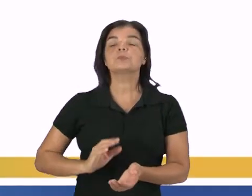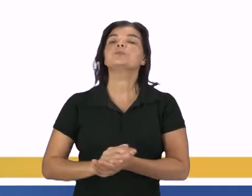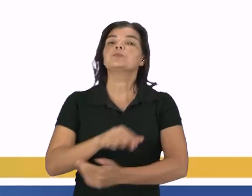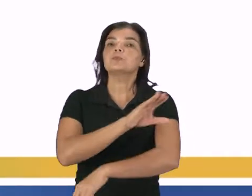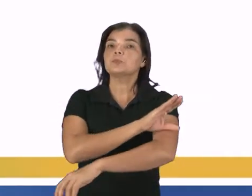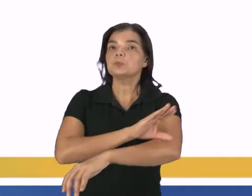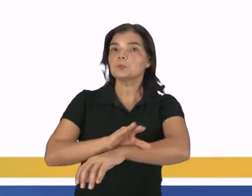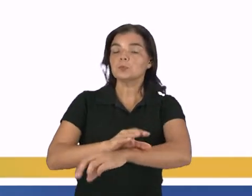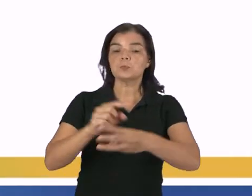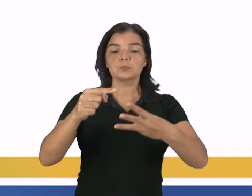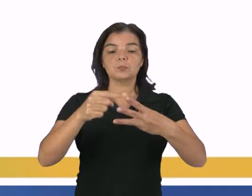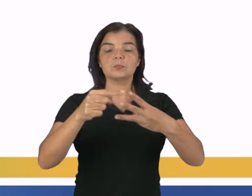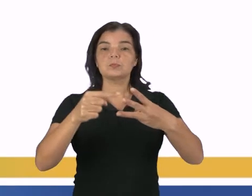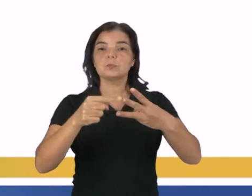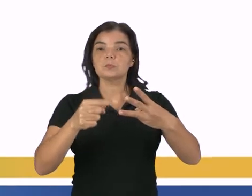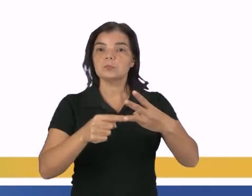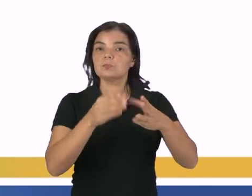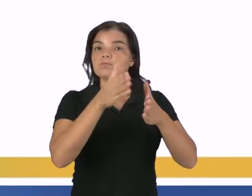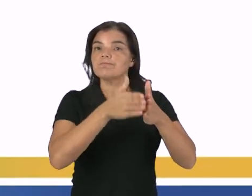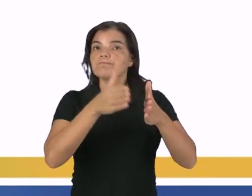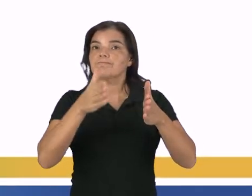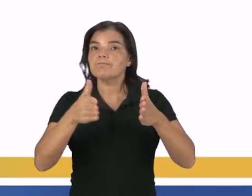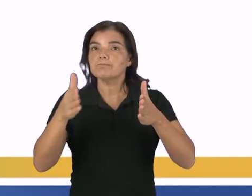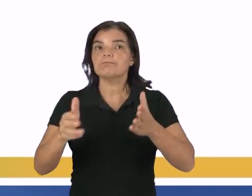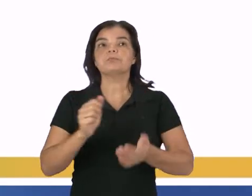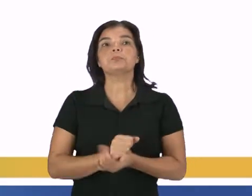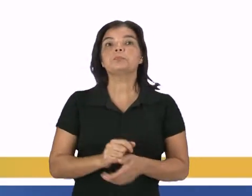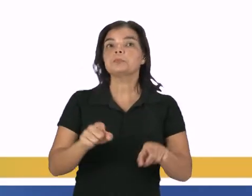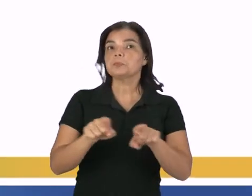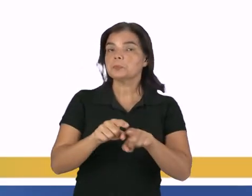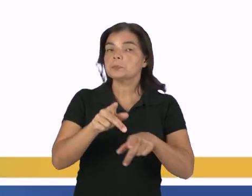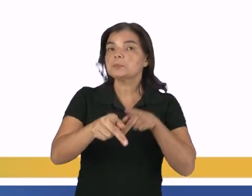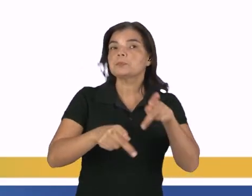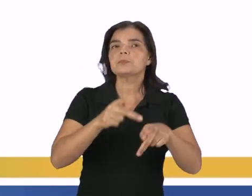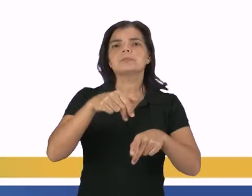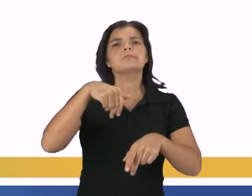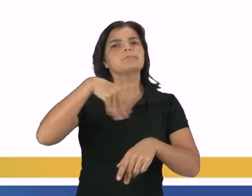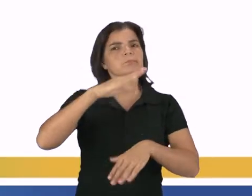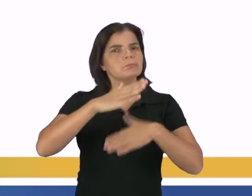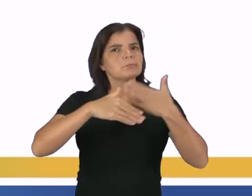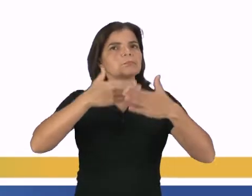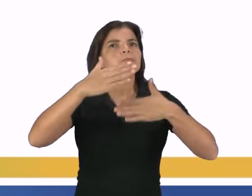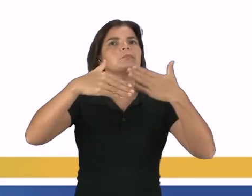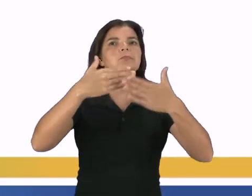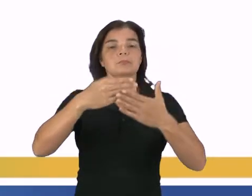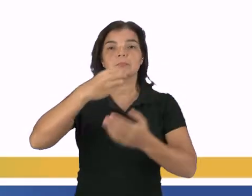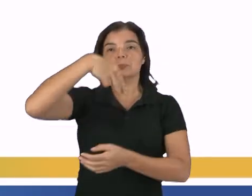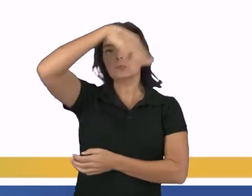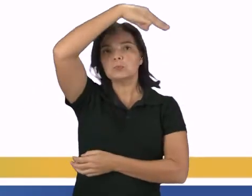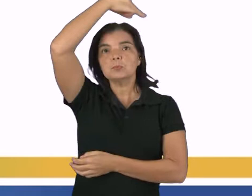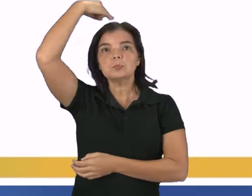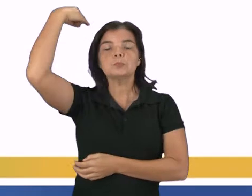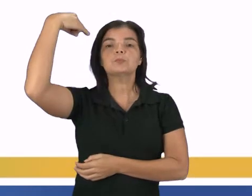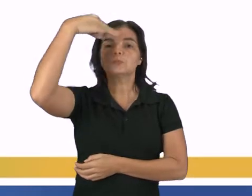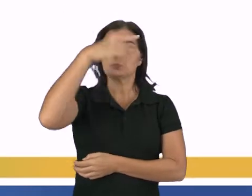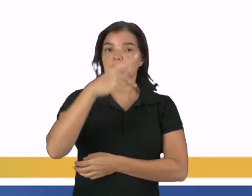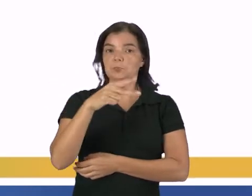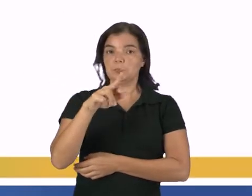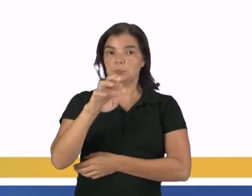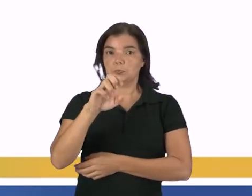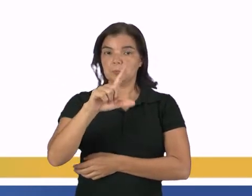sua cultura passou por 3 períodos. Considerado uma das civilizações mais avançadas do